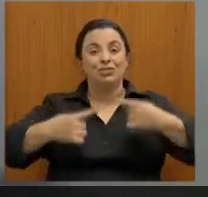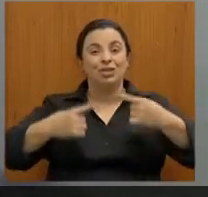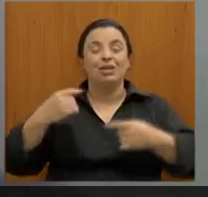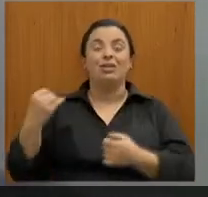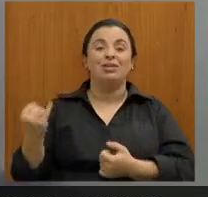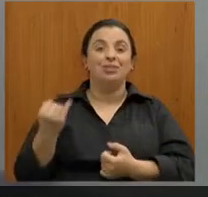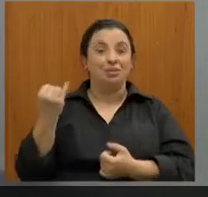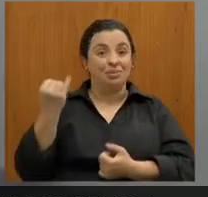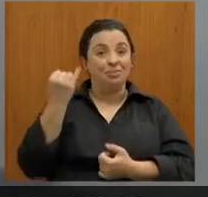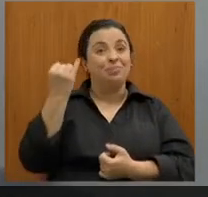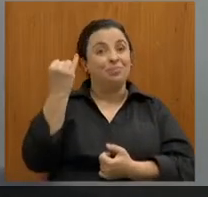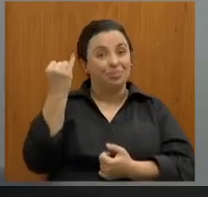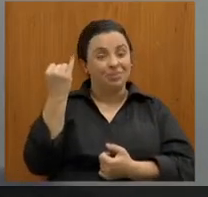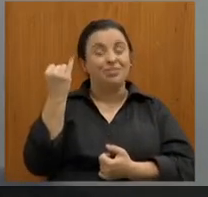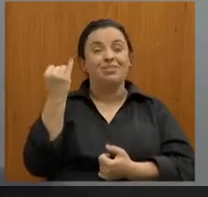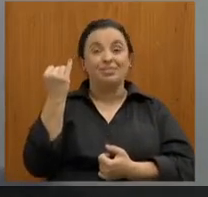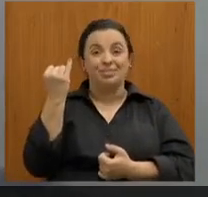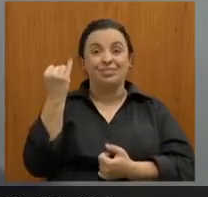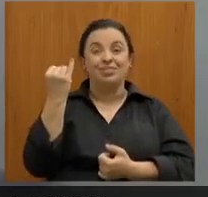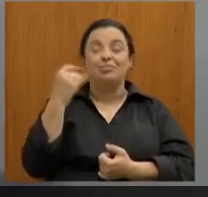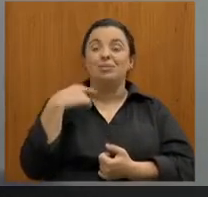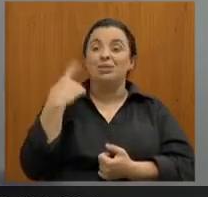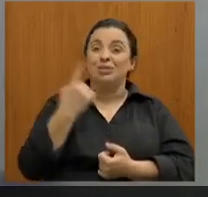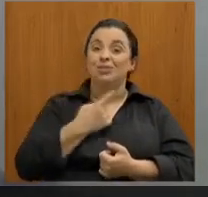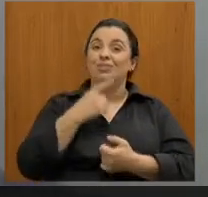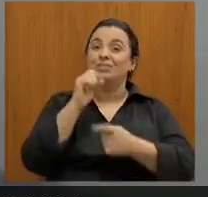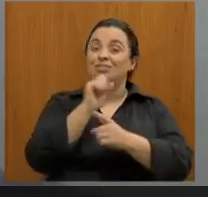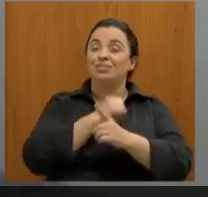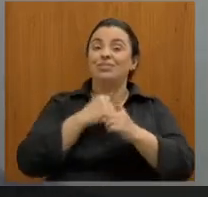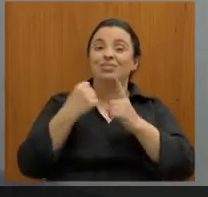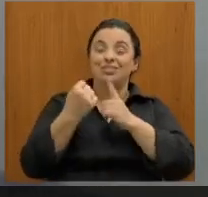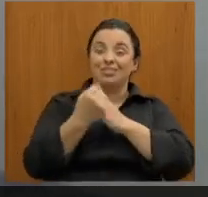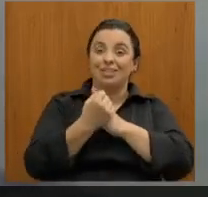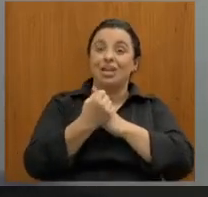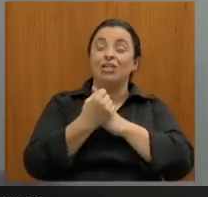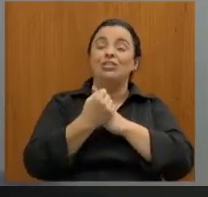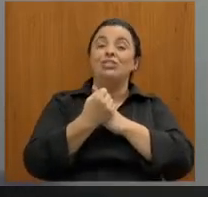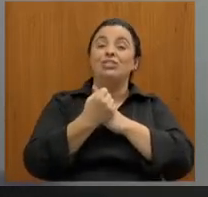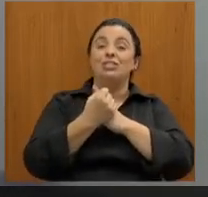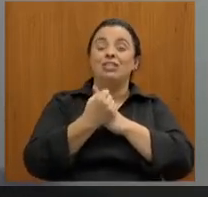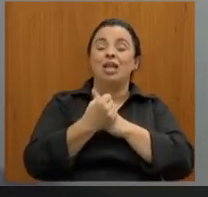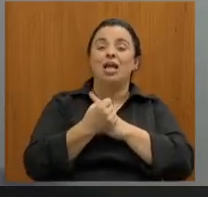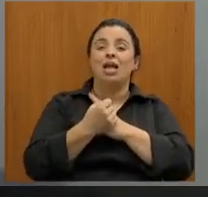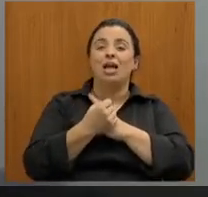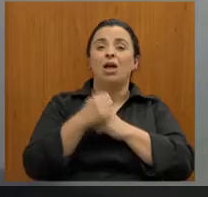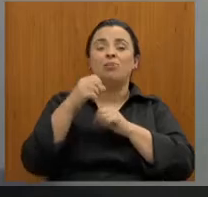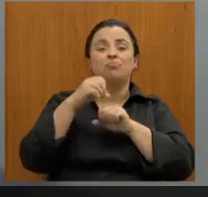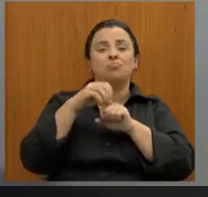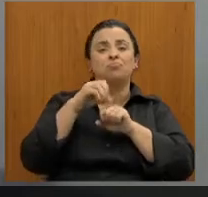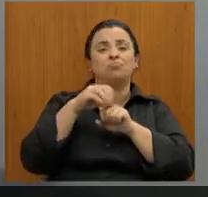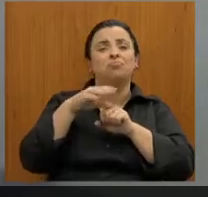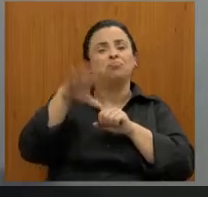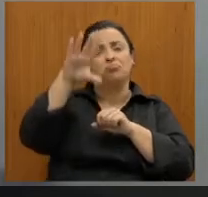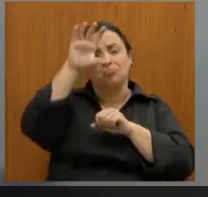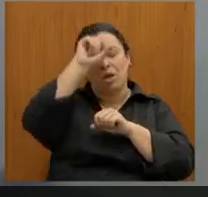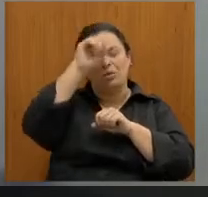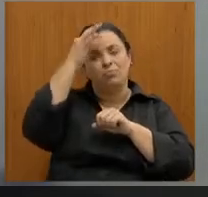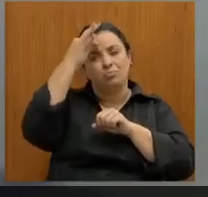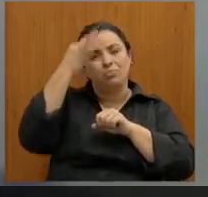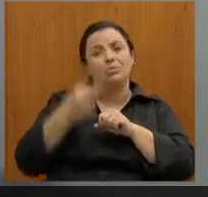importante é para nossa sociedade na construção de que as mulheres